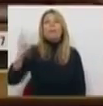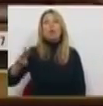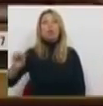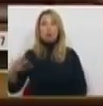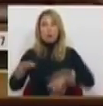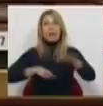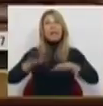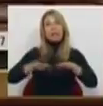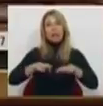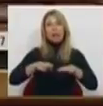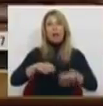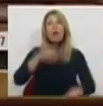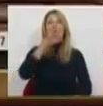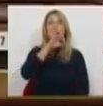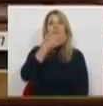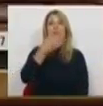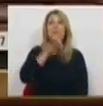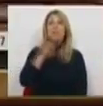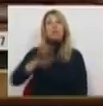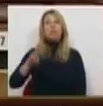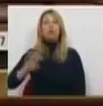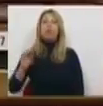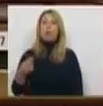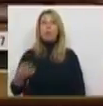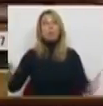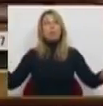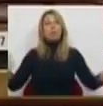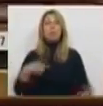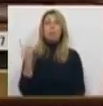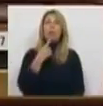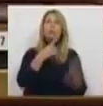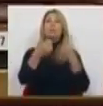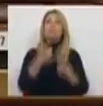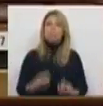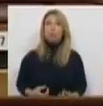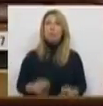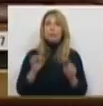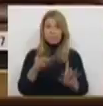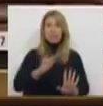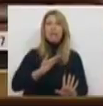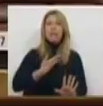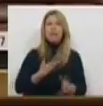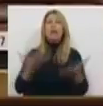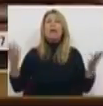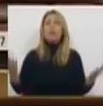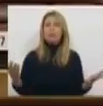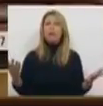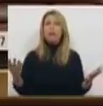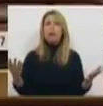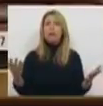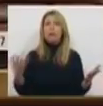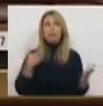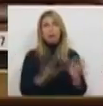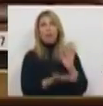Itália, 876 milhões de euros. E por isso nós perguntamos, esta dívida, afinal, que é retirada